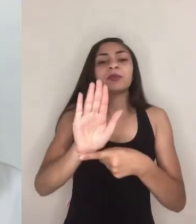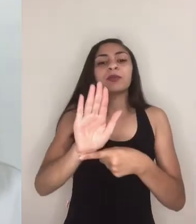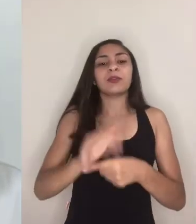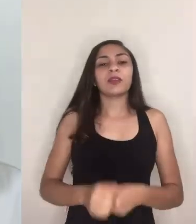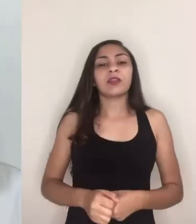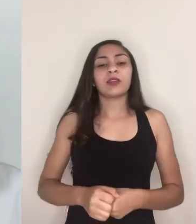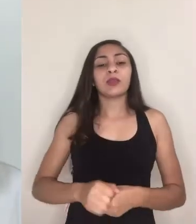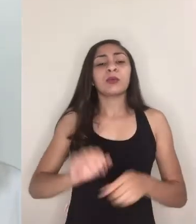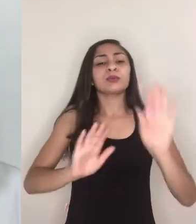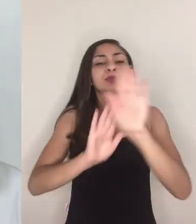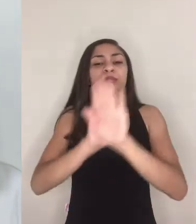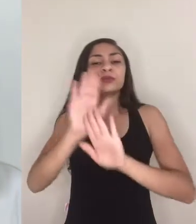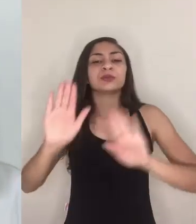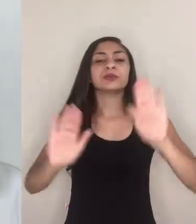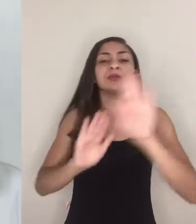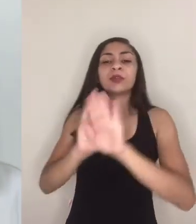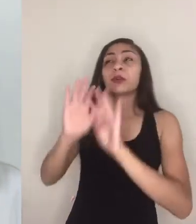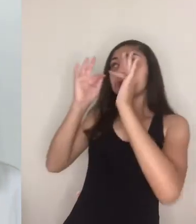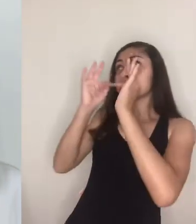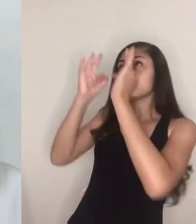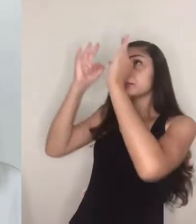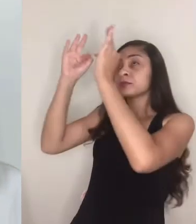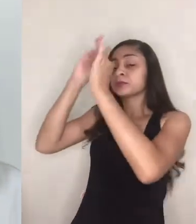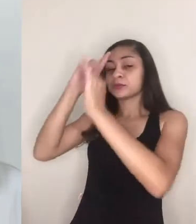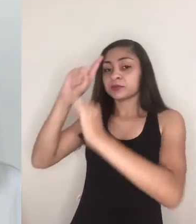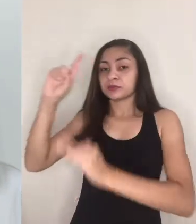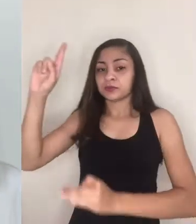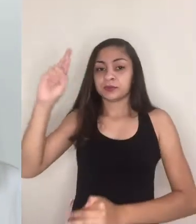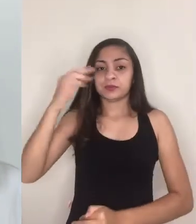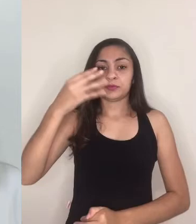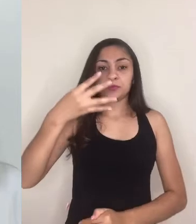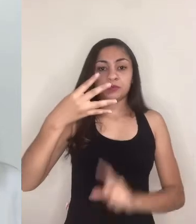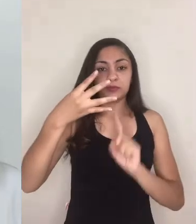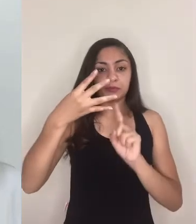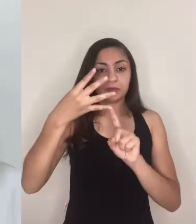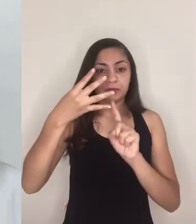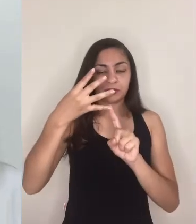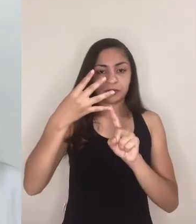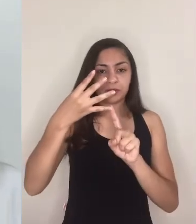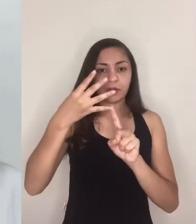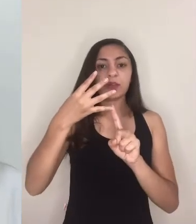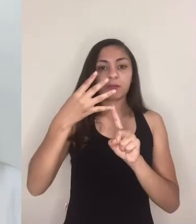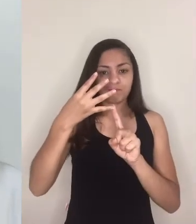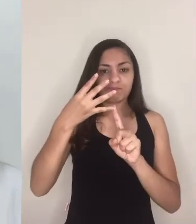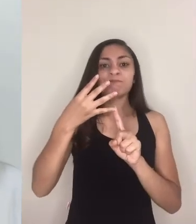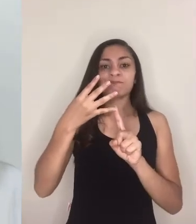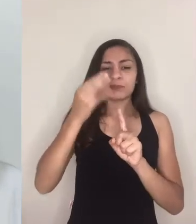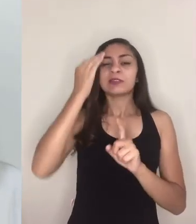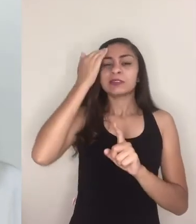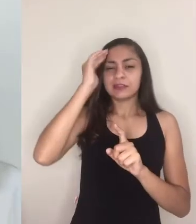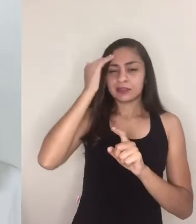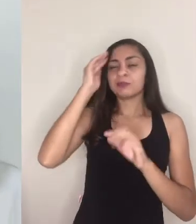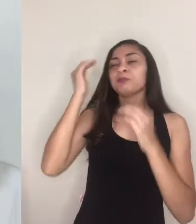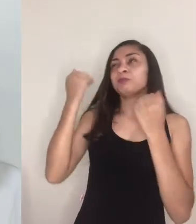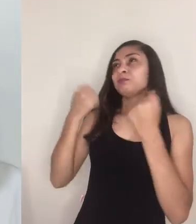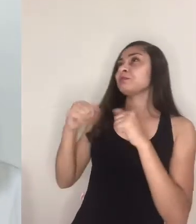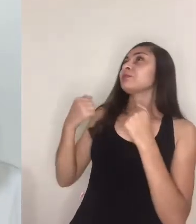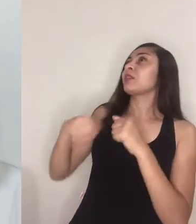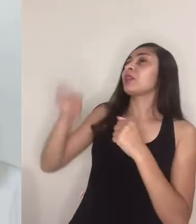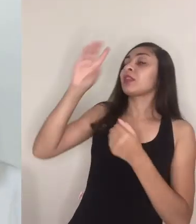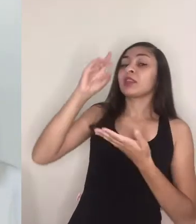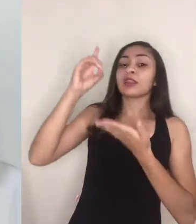e 5 do nosso Salmo. Quarta lição: devemos reconhecer que de